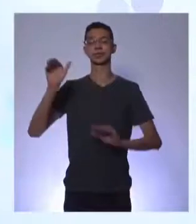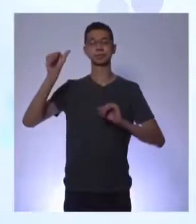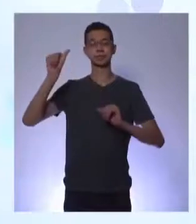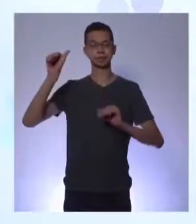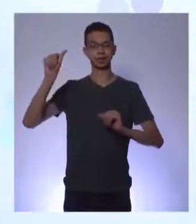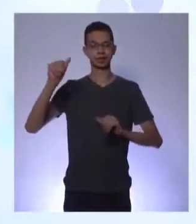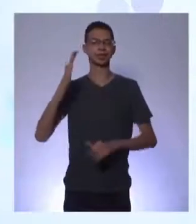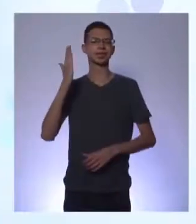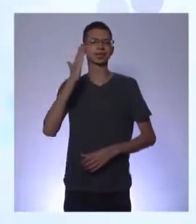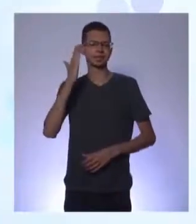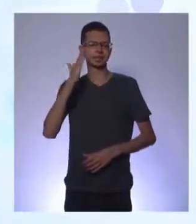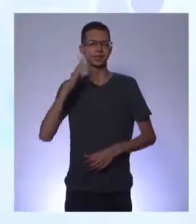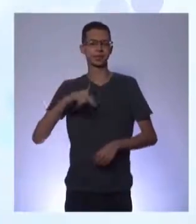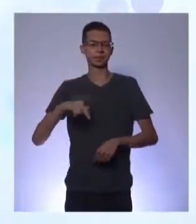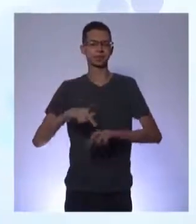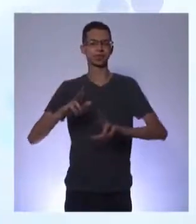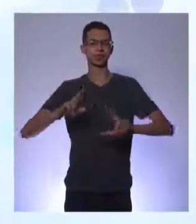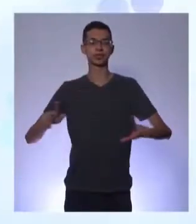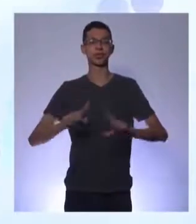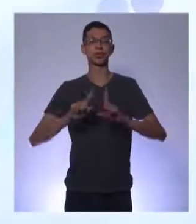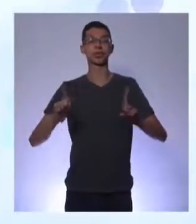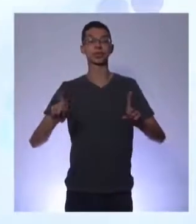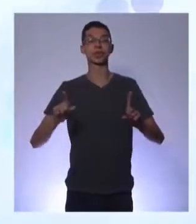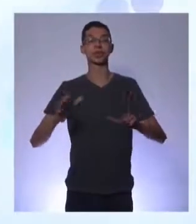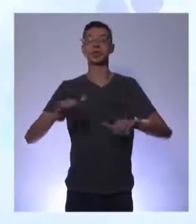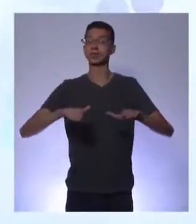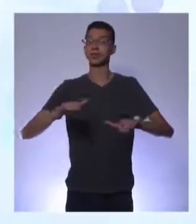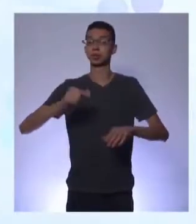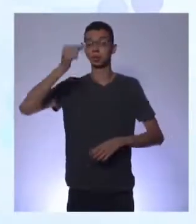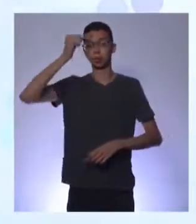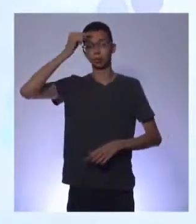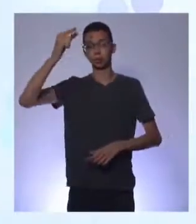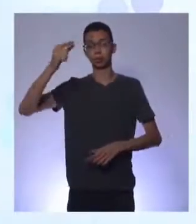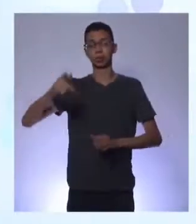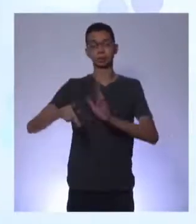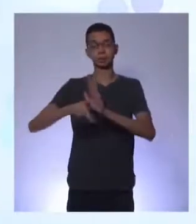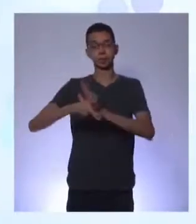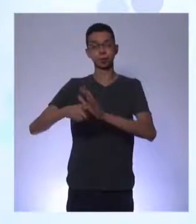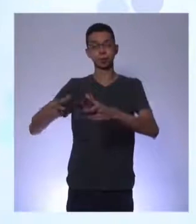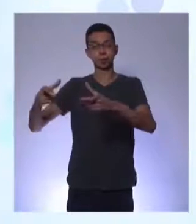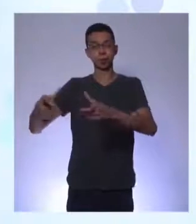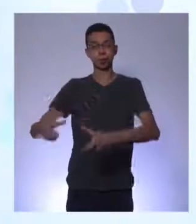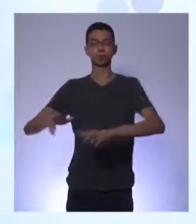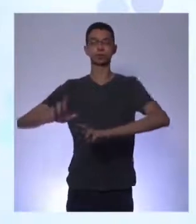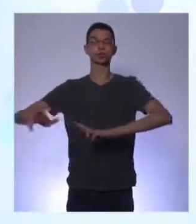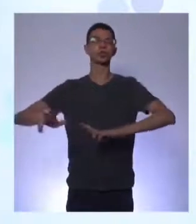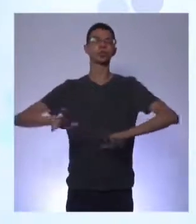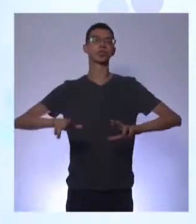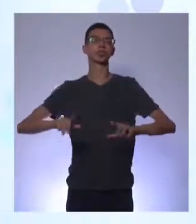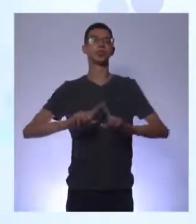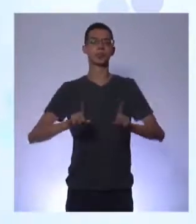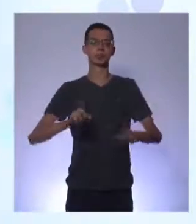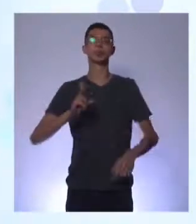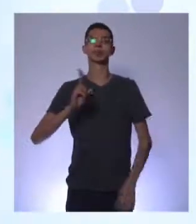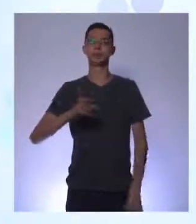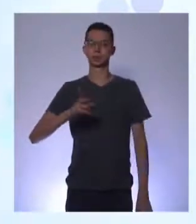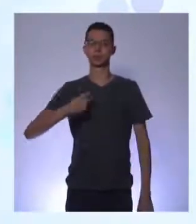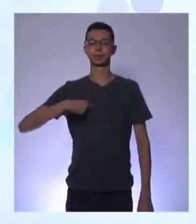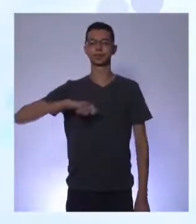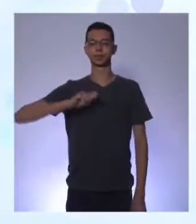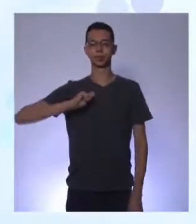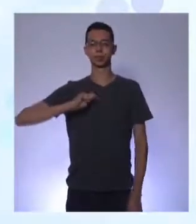países diferentes, muitas vezes culturas específicas, mas é o espanhol que se fala, diferenciando